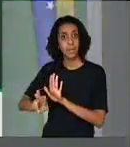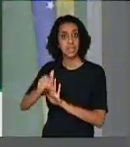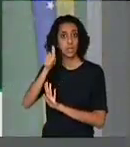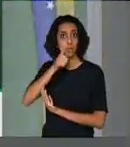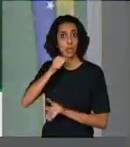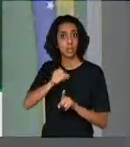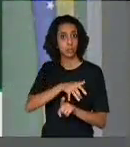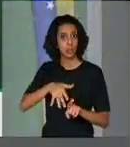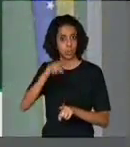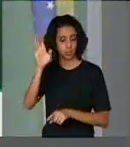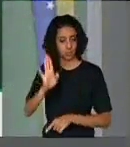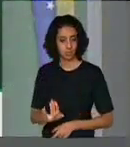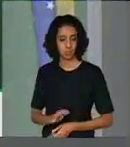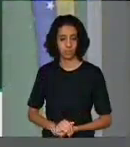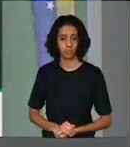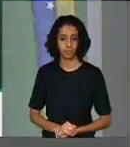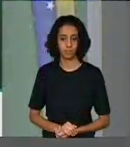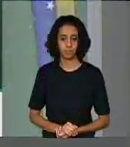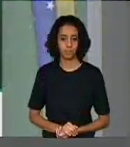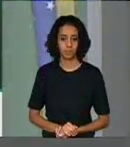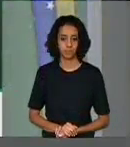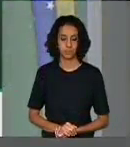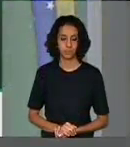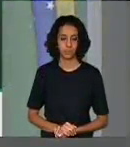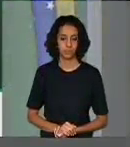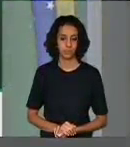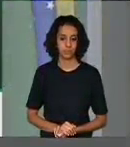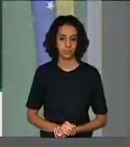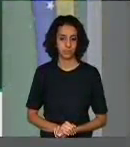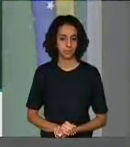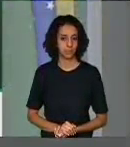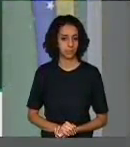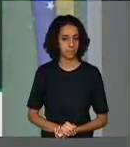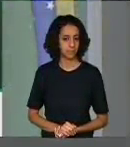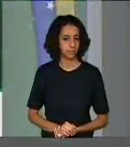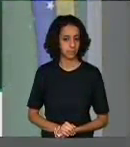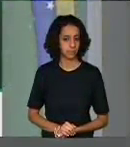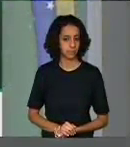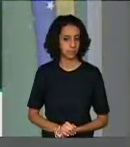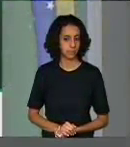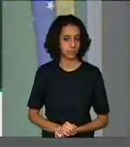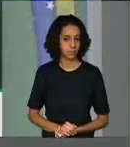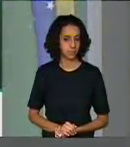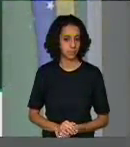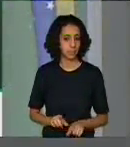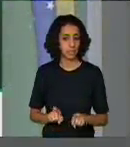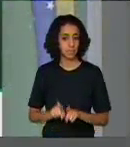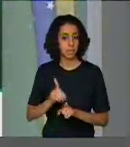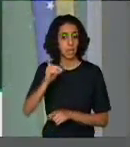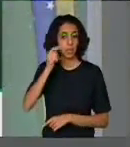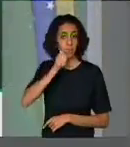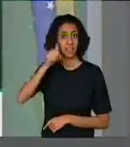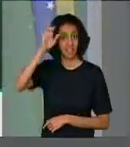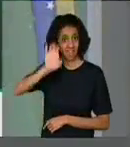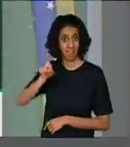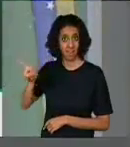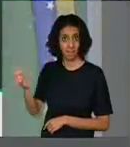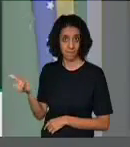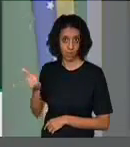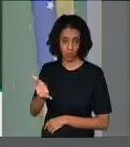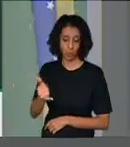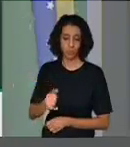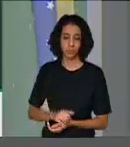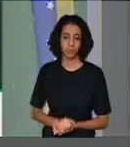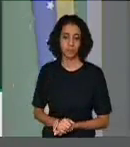brasileira. Também é um assunto que ela que reportou, a querida Érica Cocai, com todo